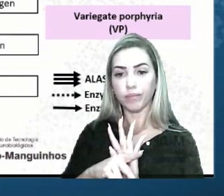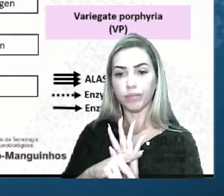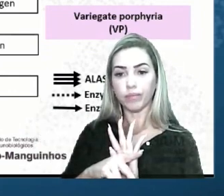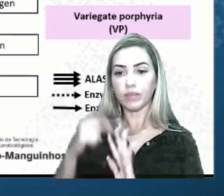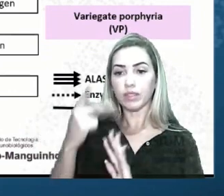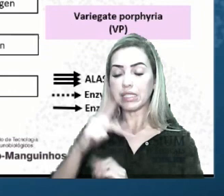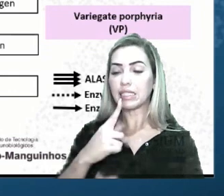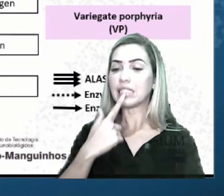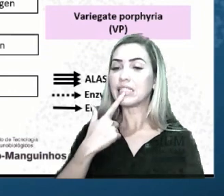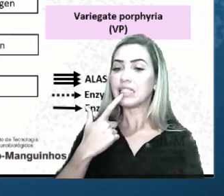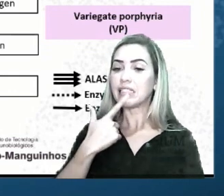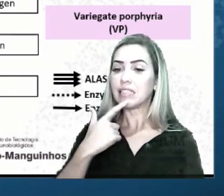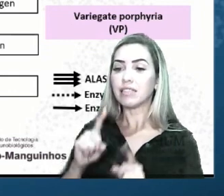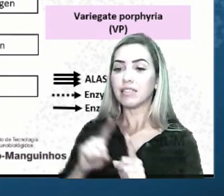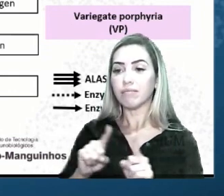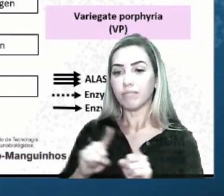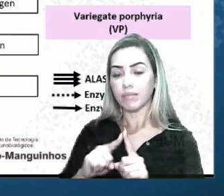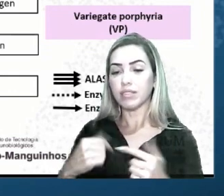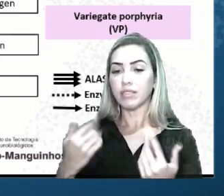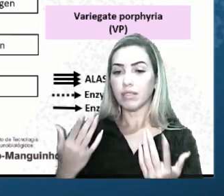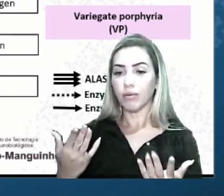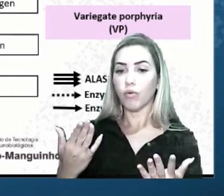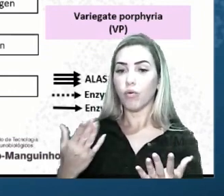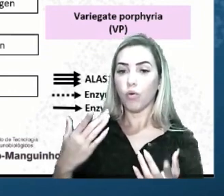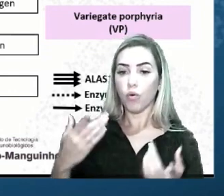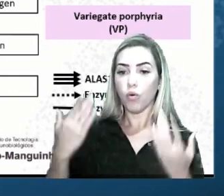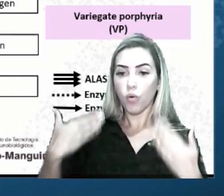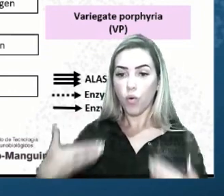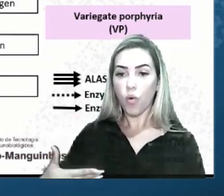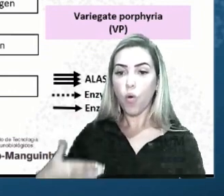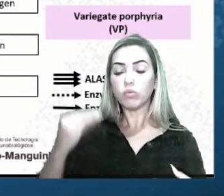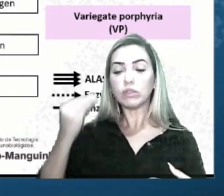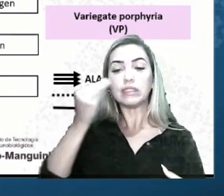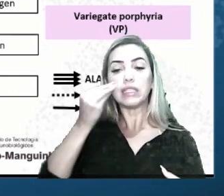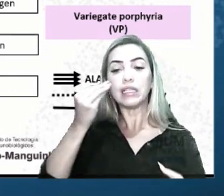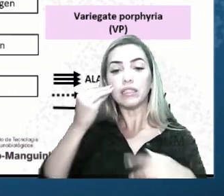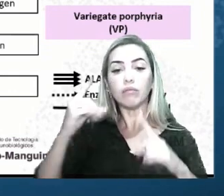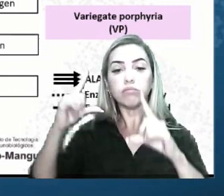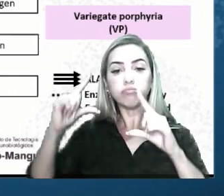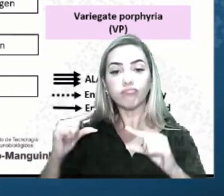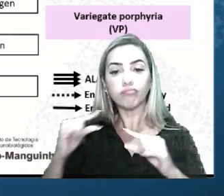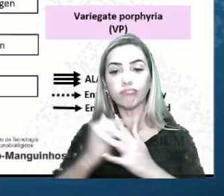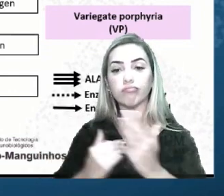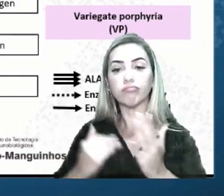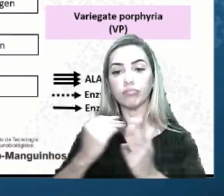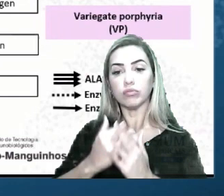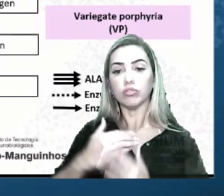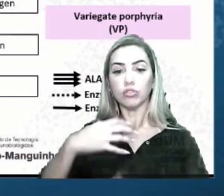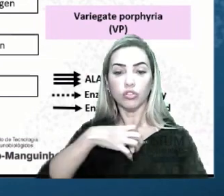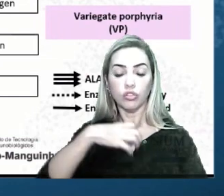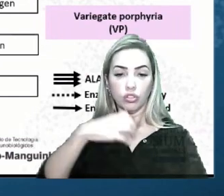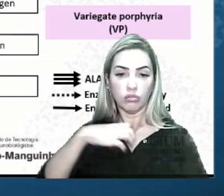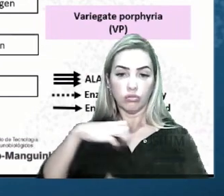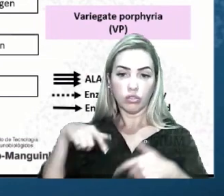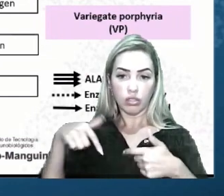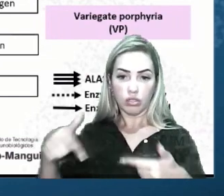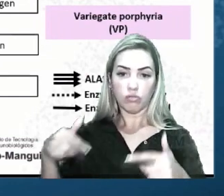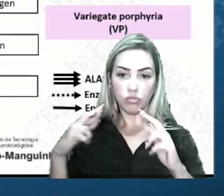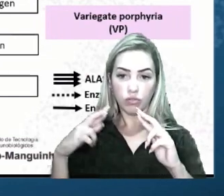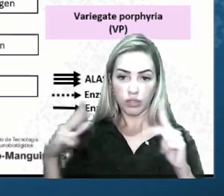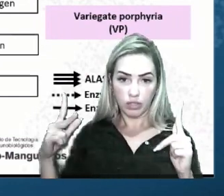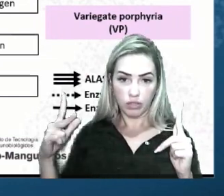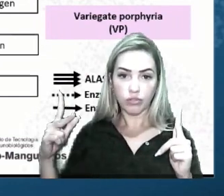sanguínea. Então, o corpo tenta compensar como uma forma de mecanismo e